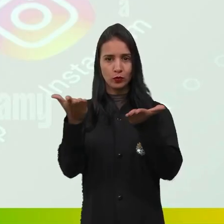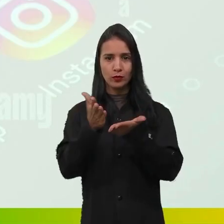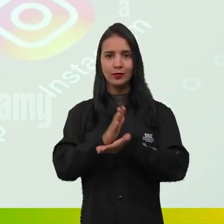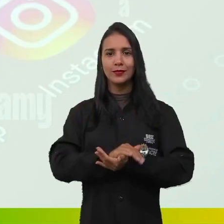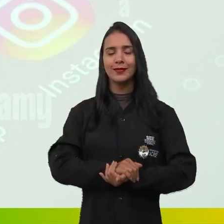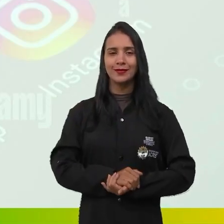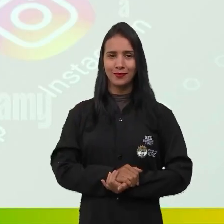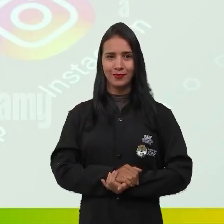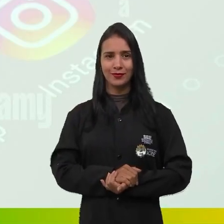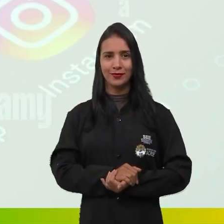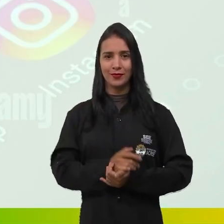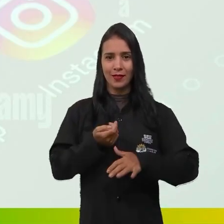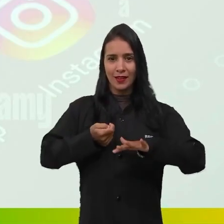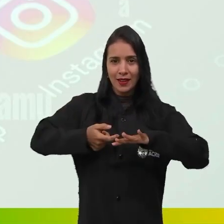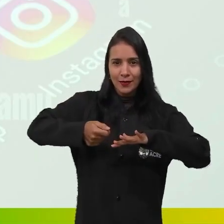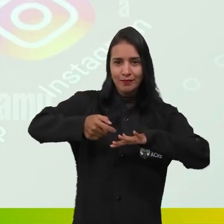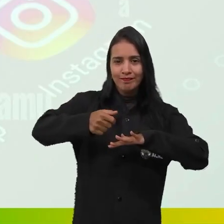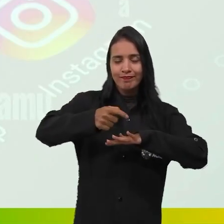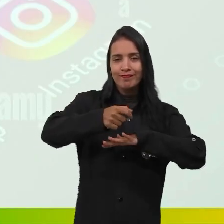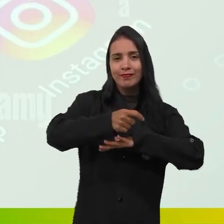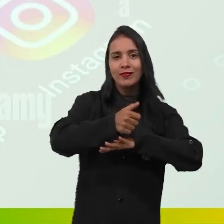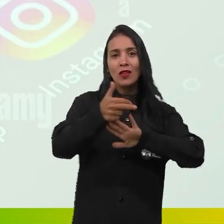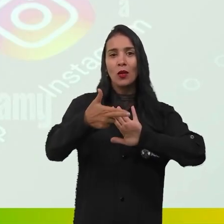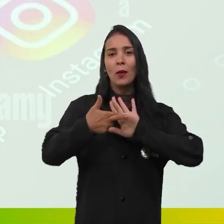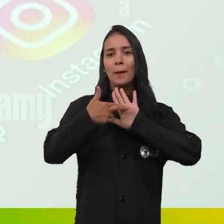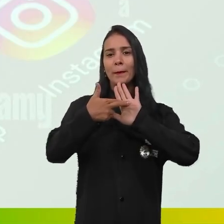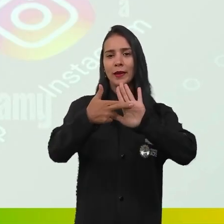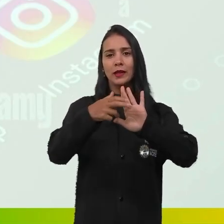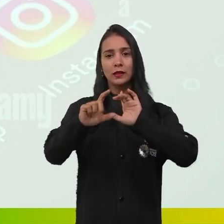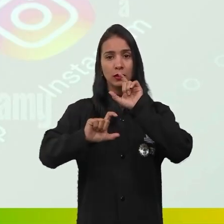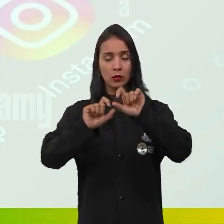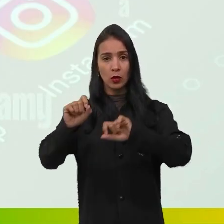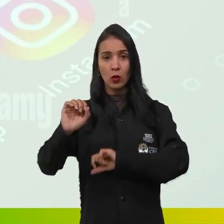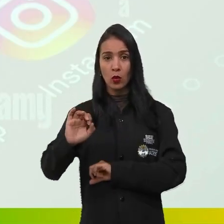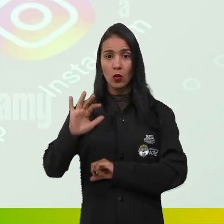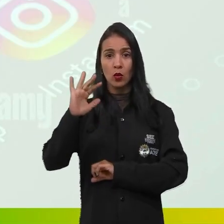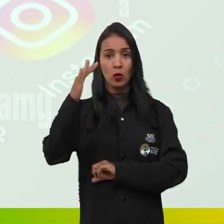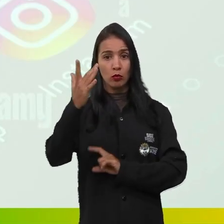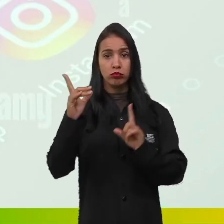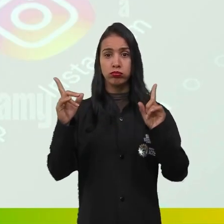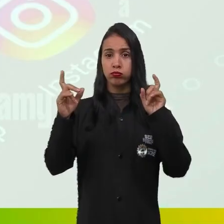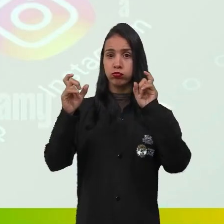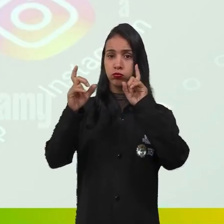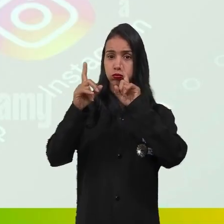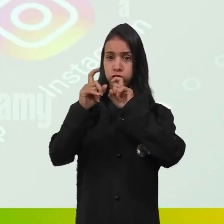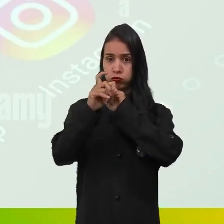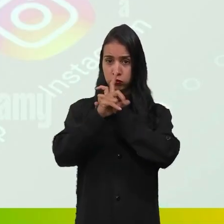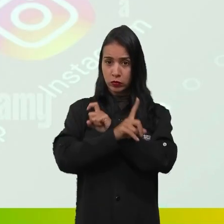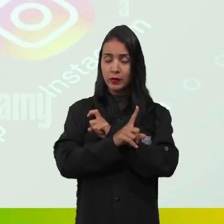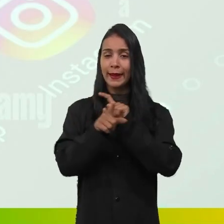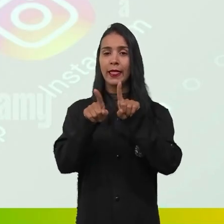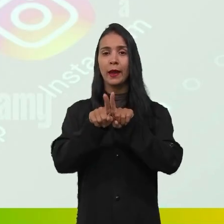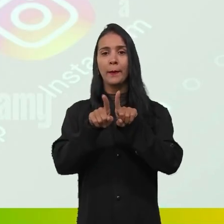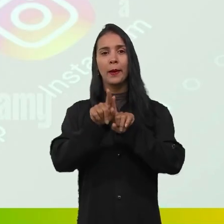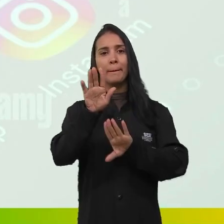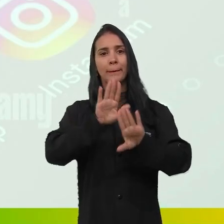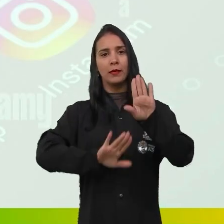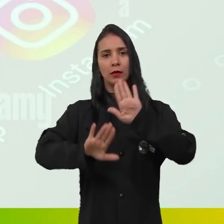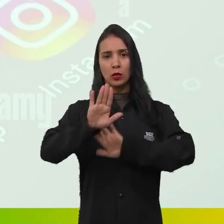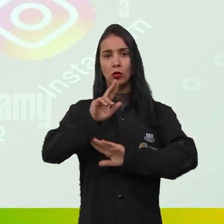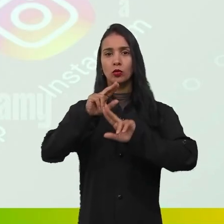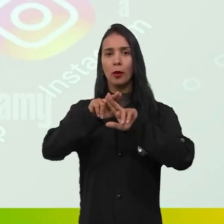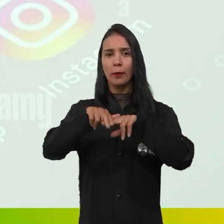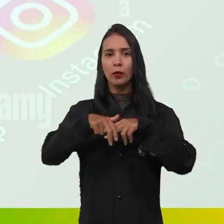fake news, elas representam um fenômeno complexo e perigoso. Então, é importante que você observe aí os